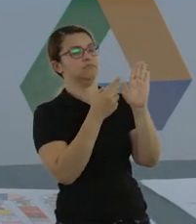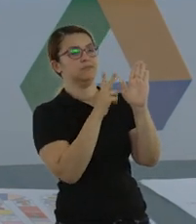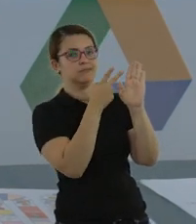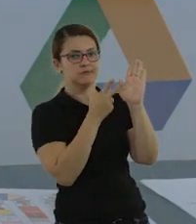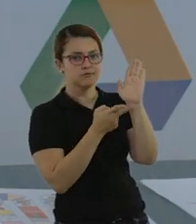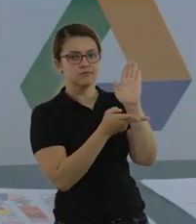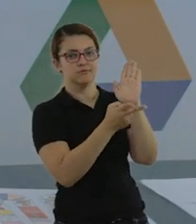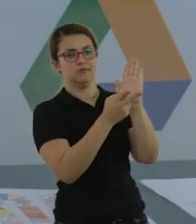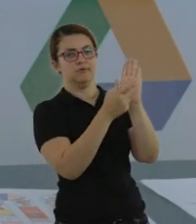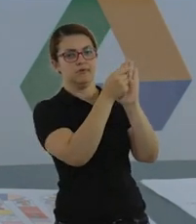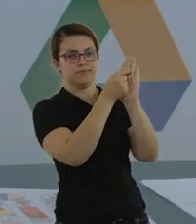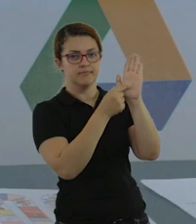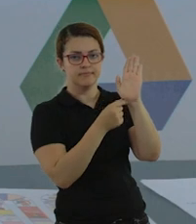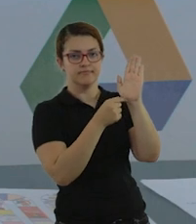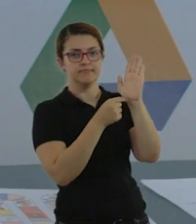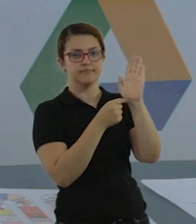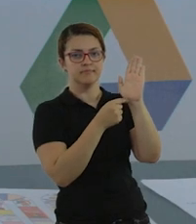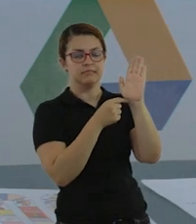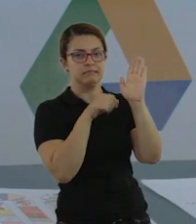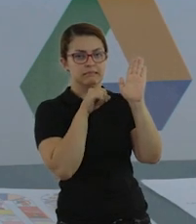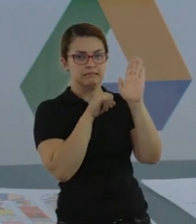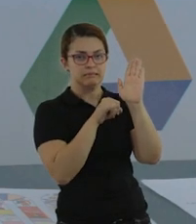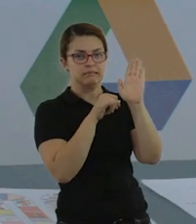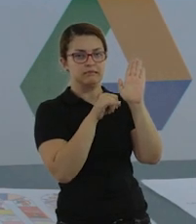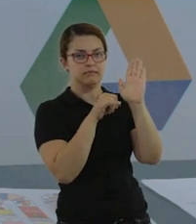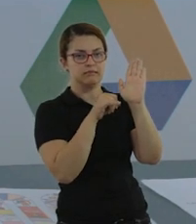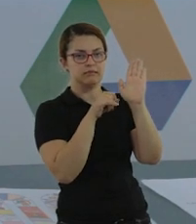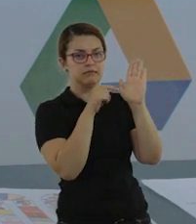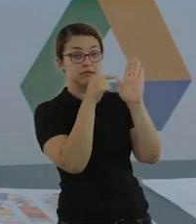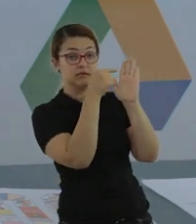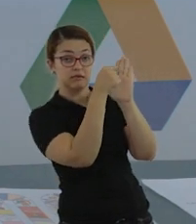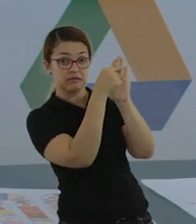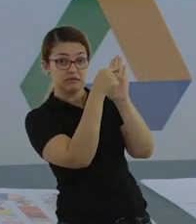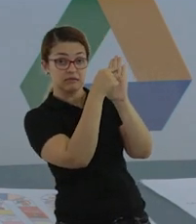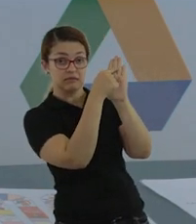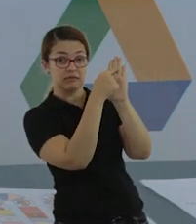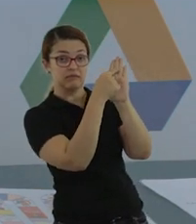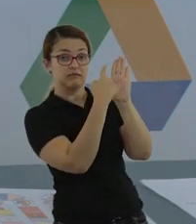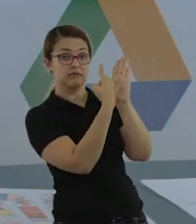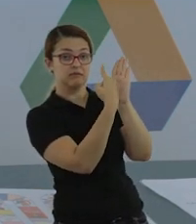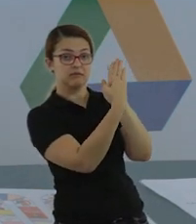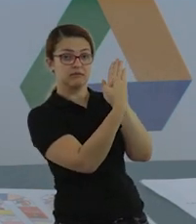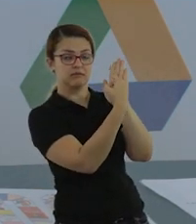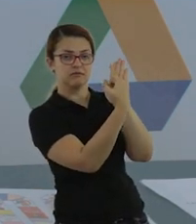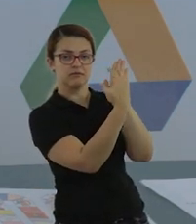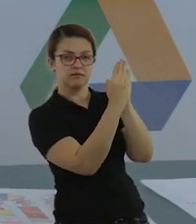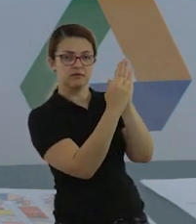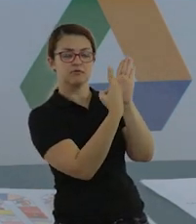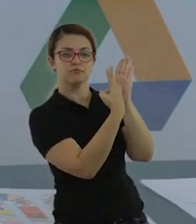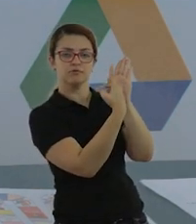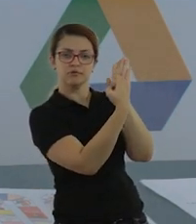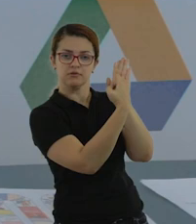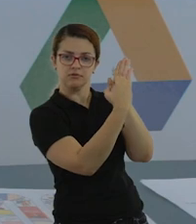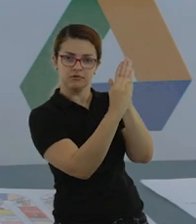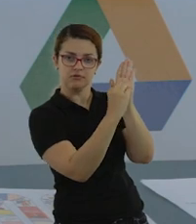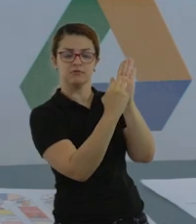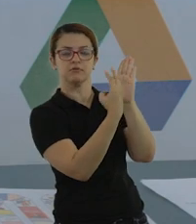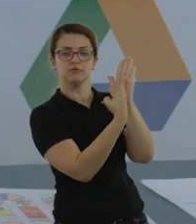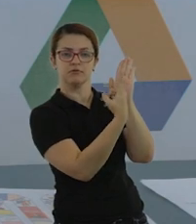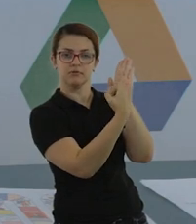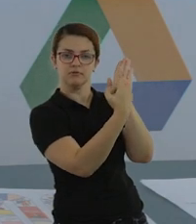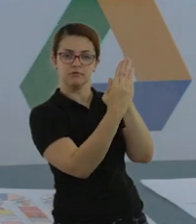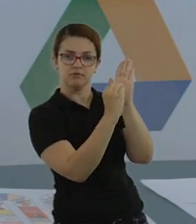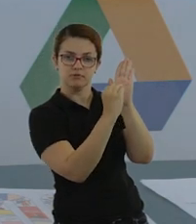de 100 em 100. E aí você vai completar seguindo a coluna. Então, se aqui eu tenho 100, aqui eu vou ter 110,